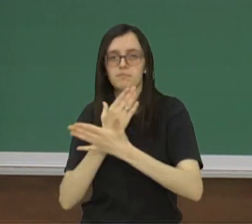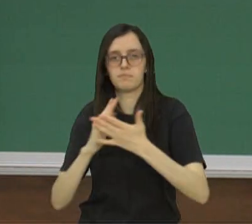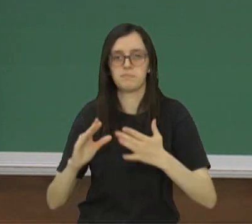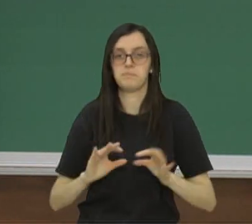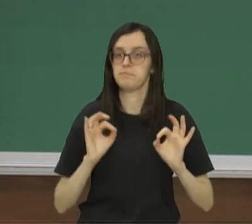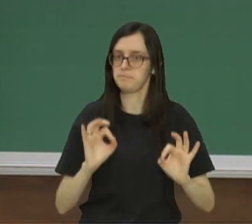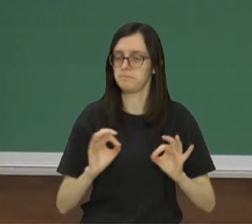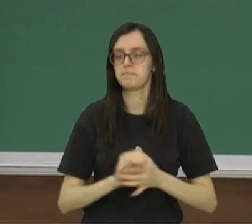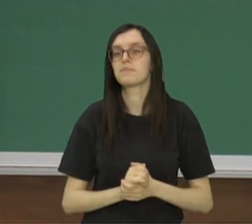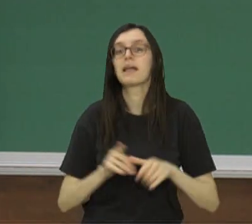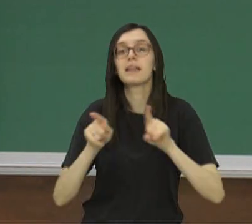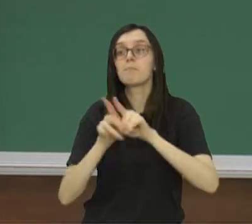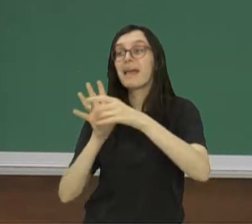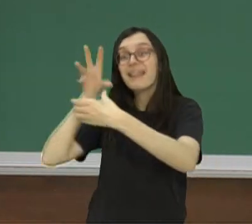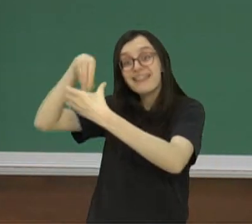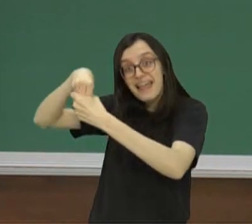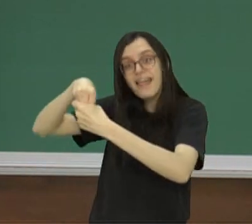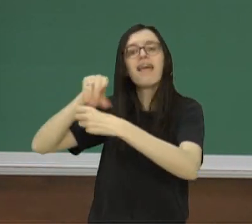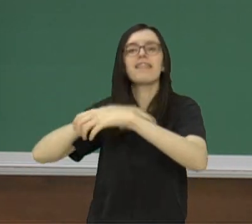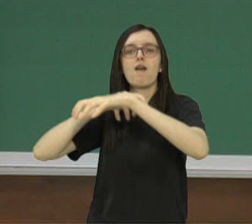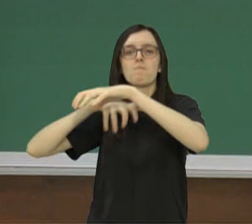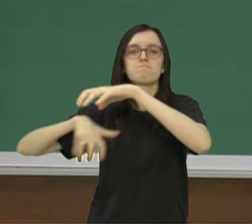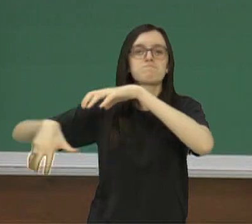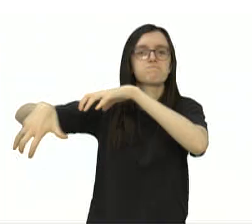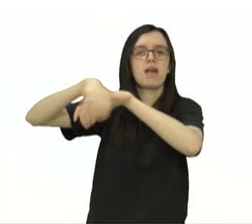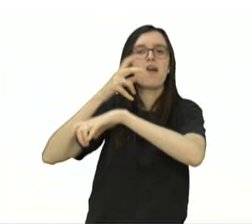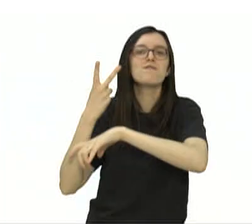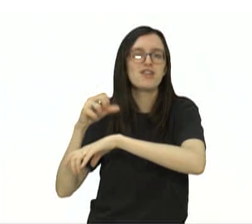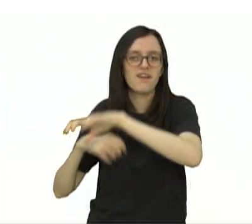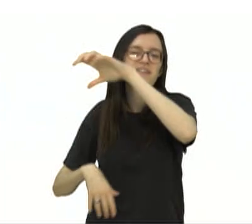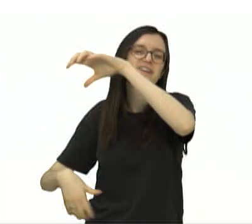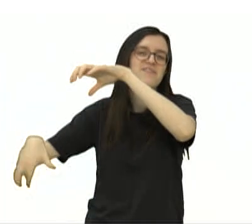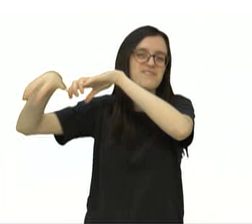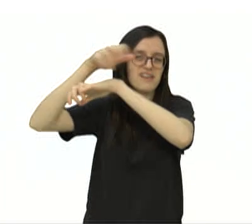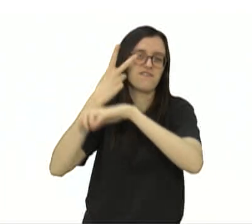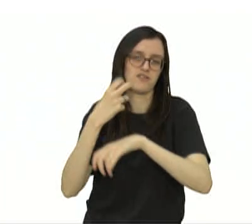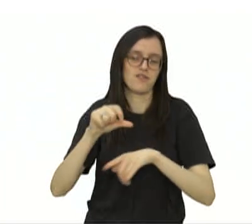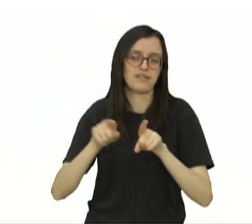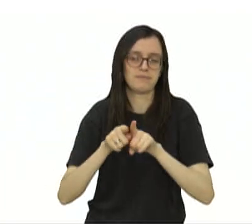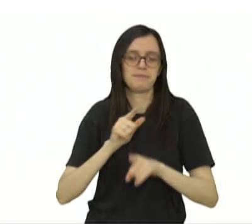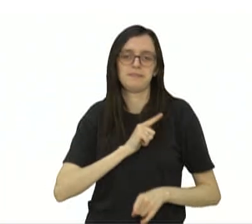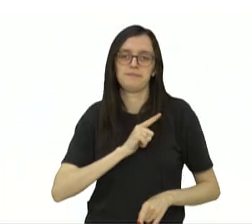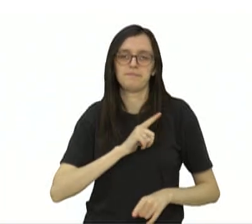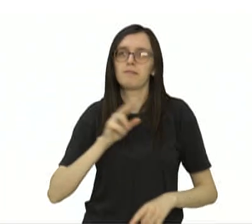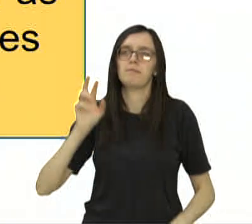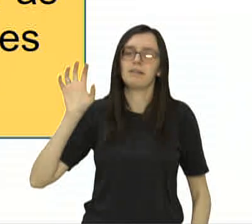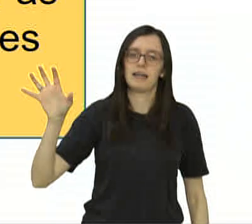as 6. E dentro delas temos as regiões imediatas, certo?